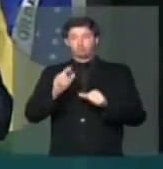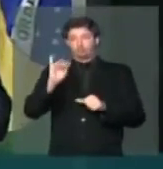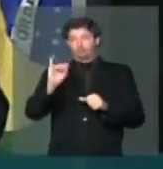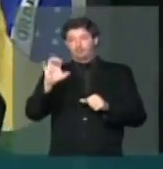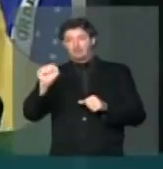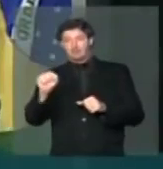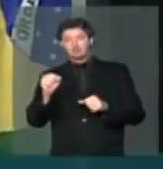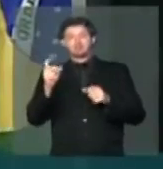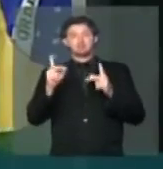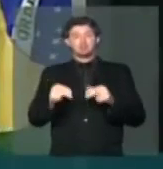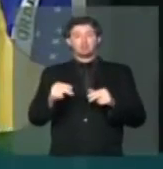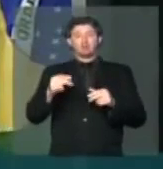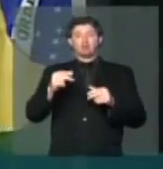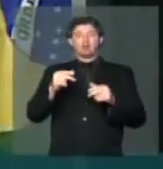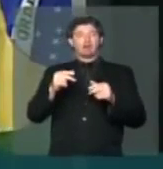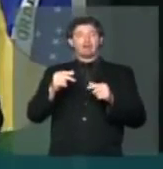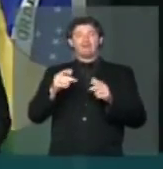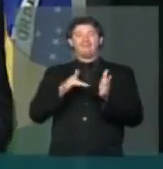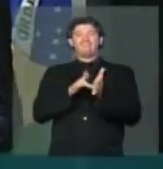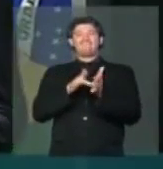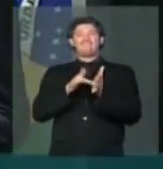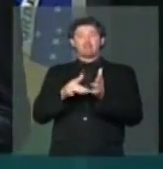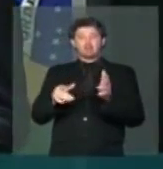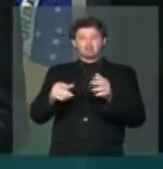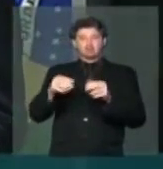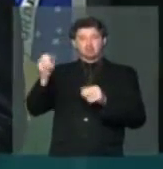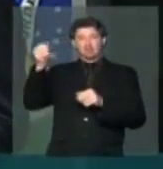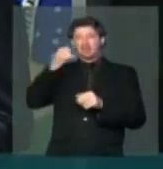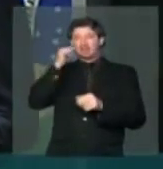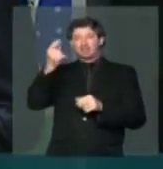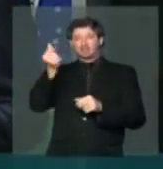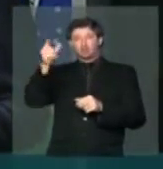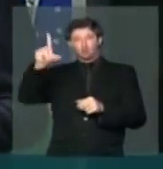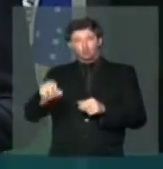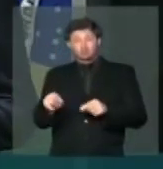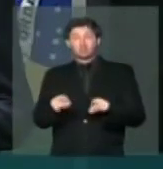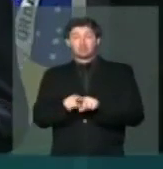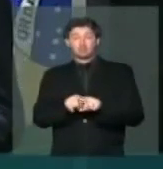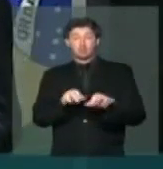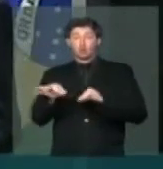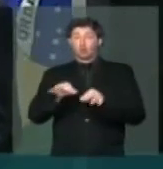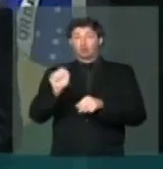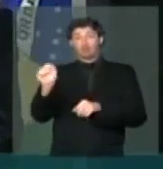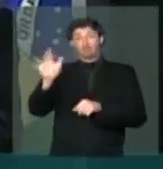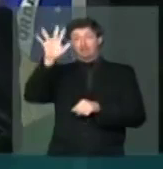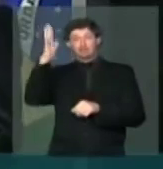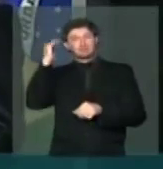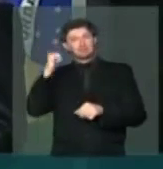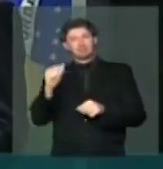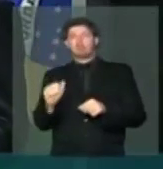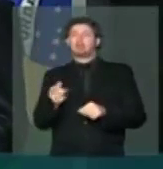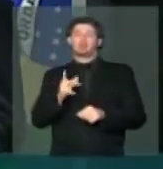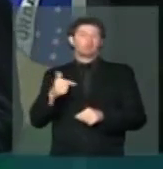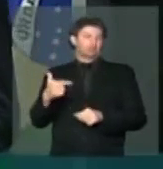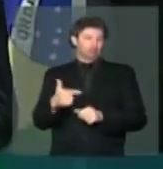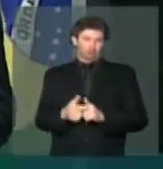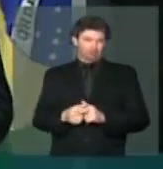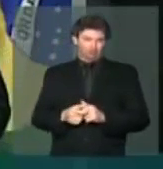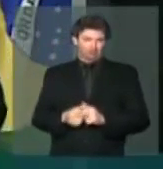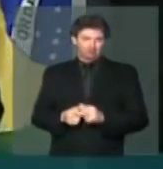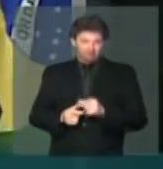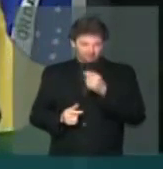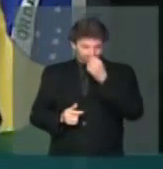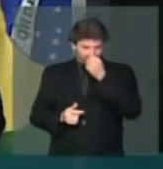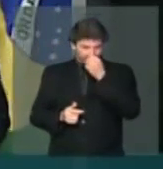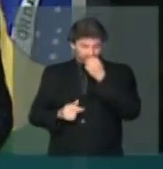FIES, com a pseudo-redução da energia elétrica e com o falso controle da inflação, que sabemos que não existe. A falácia